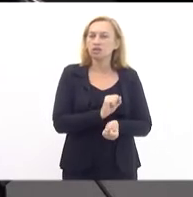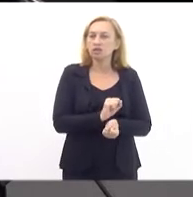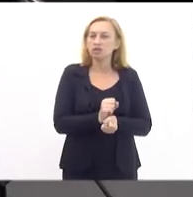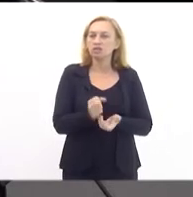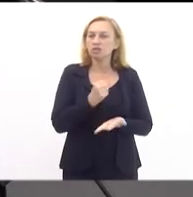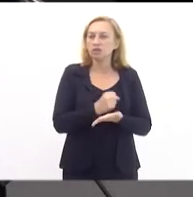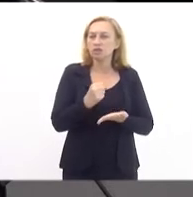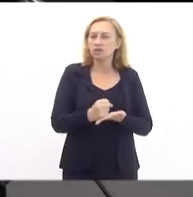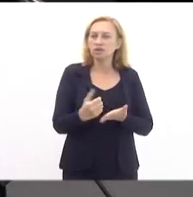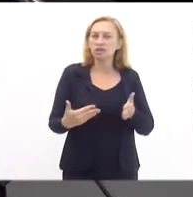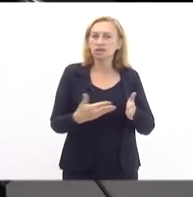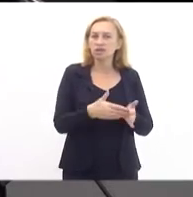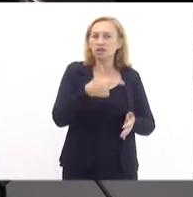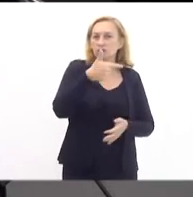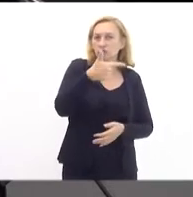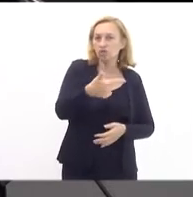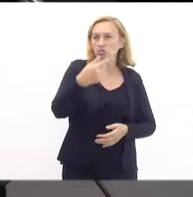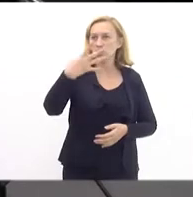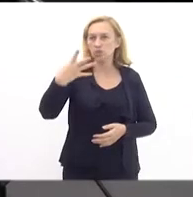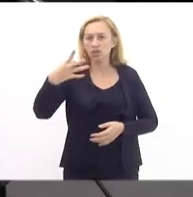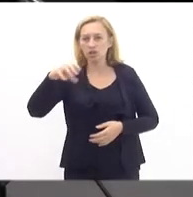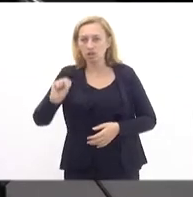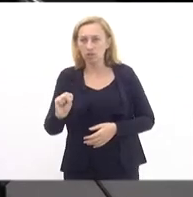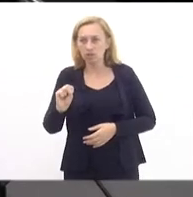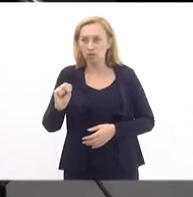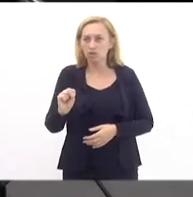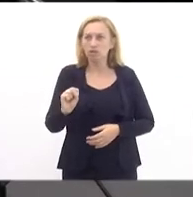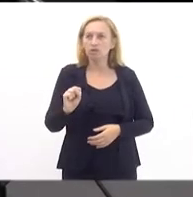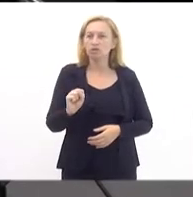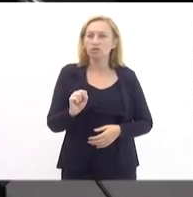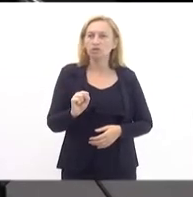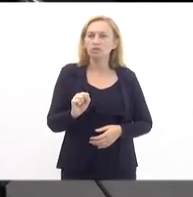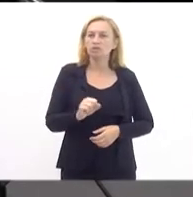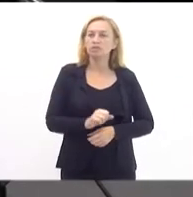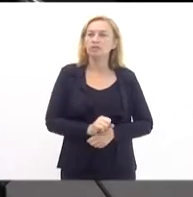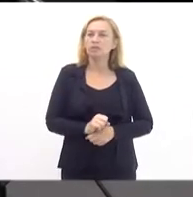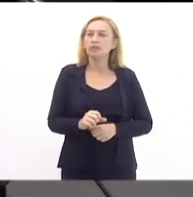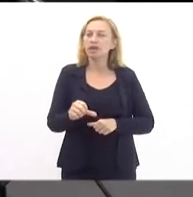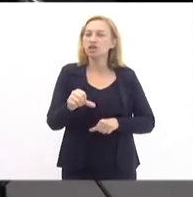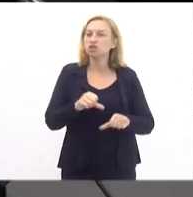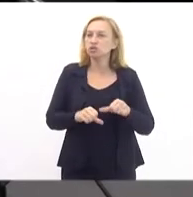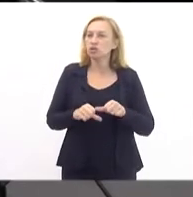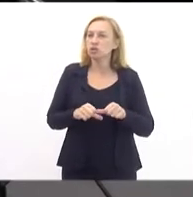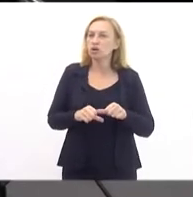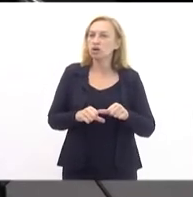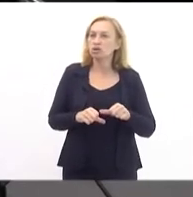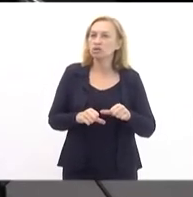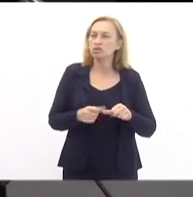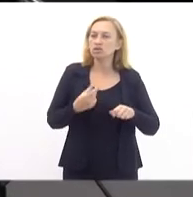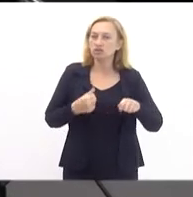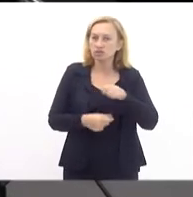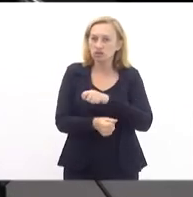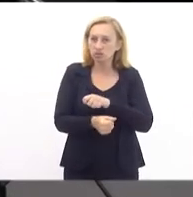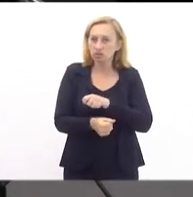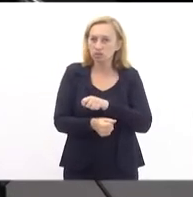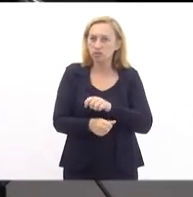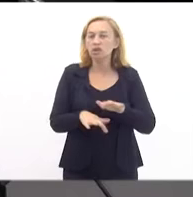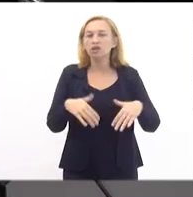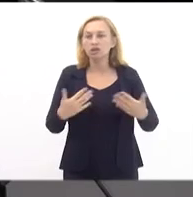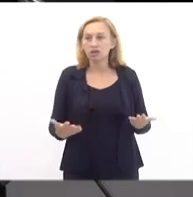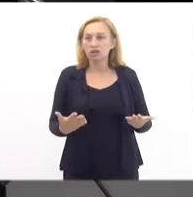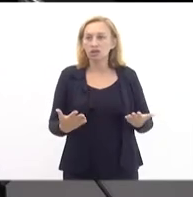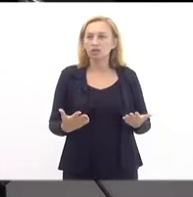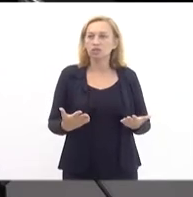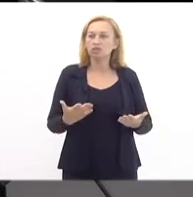até 2048. E foi uma prorrogação antecipada em troca de investimentos. Então, foram